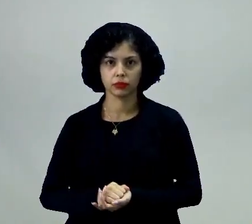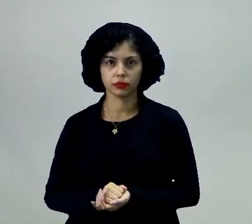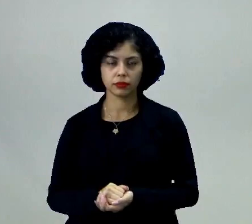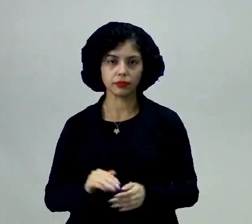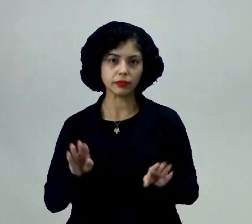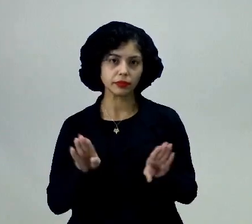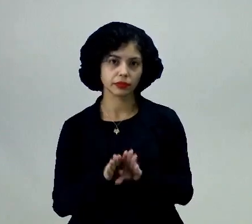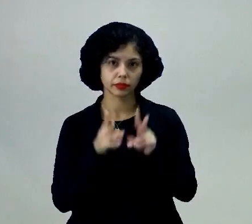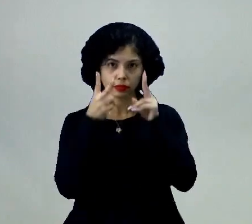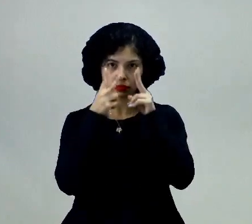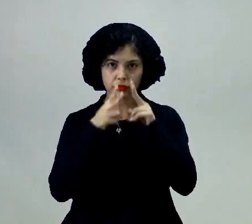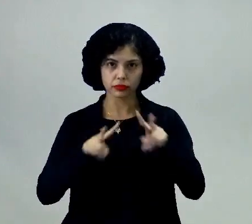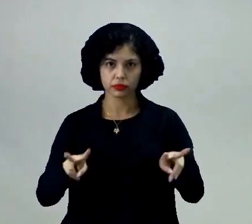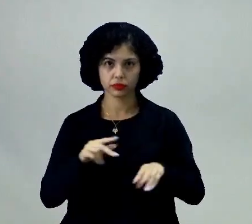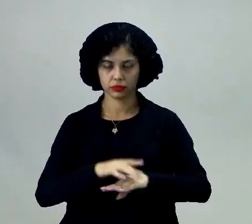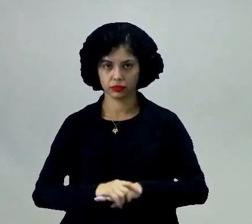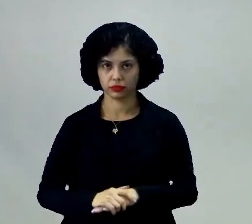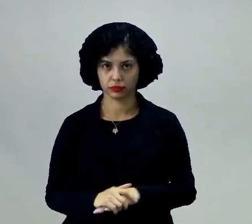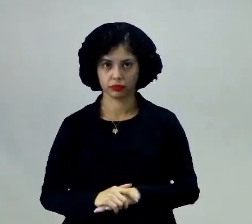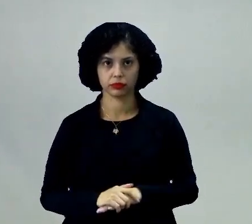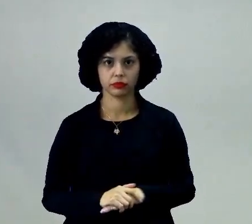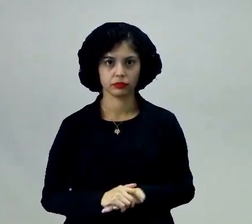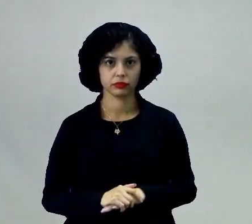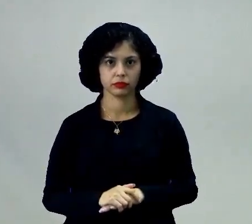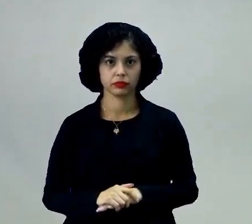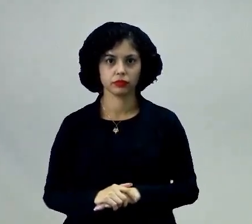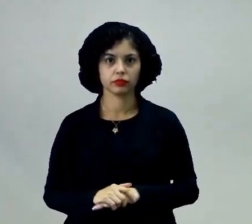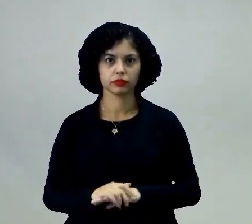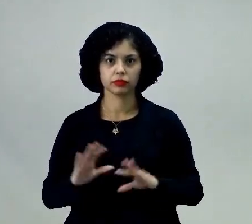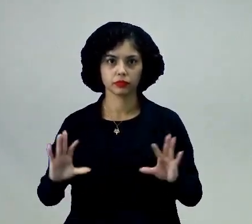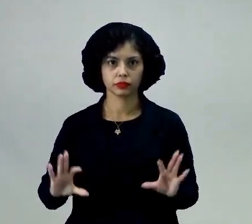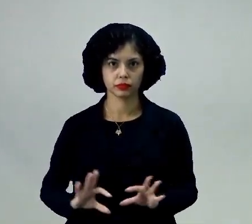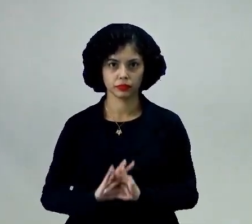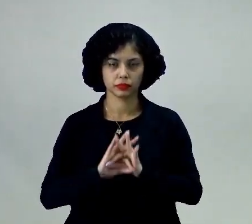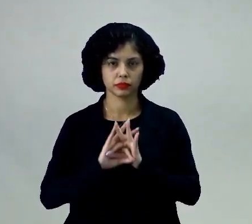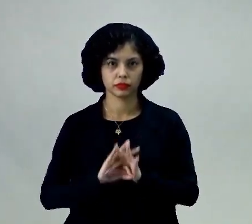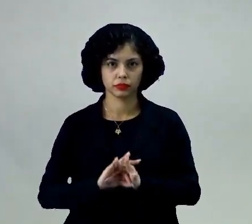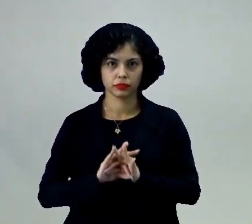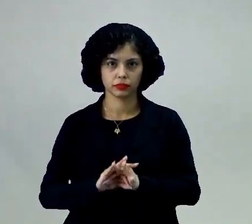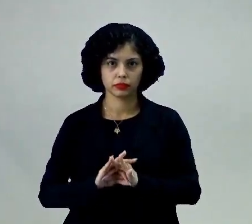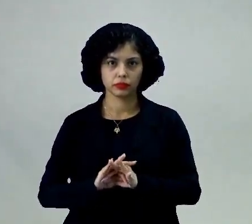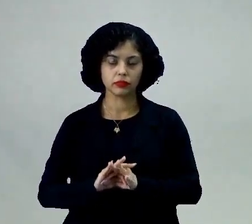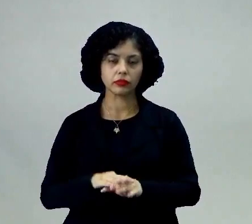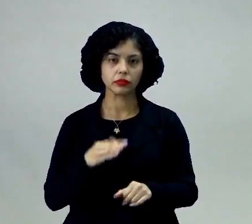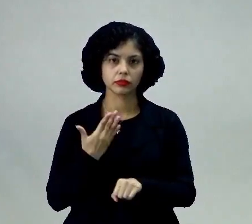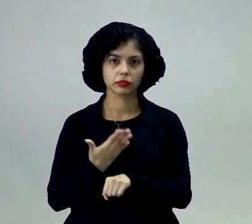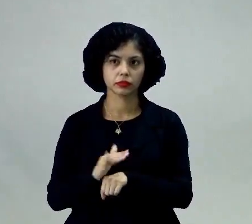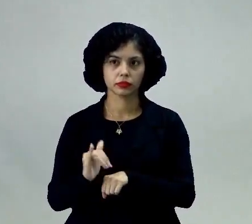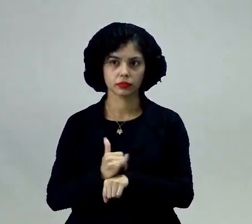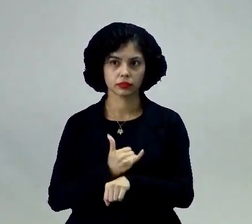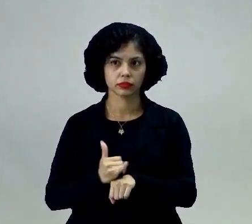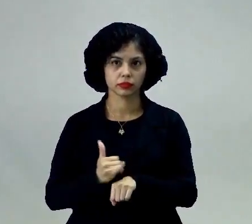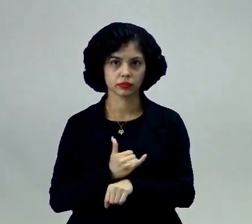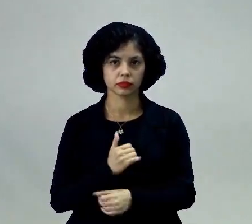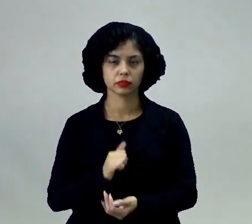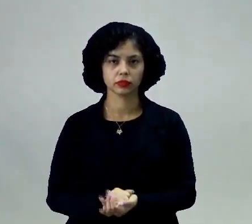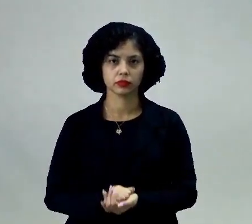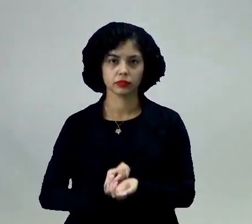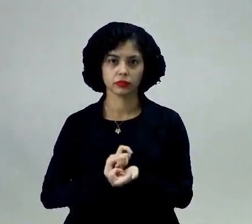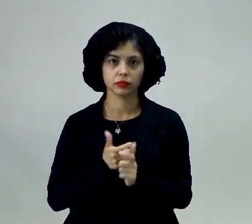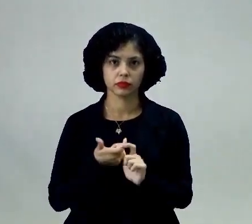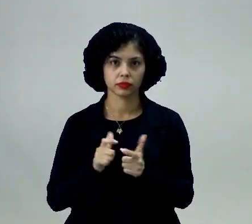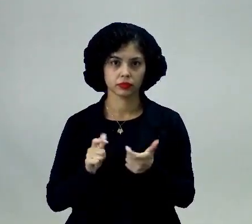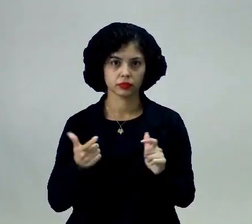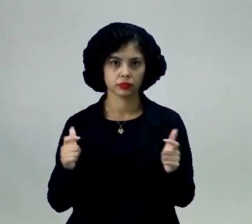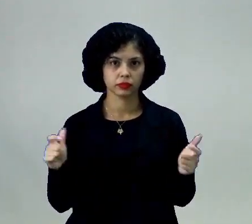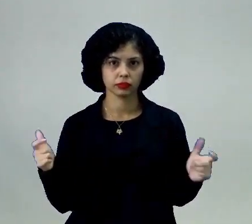que essa visão busca essa conciliação, a busca de estratégias em que o crescimento